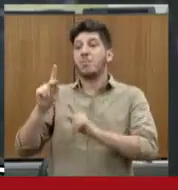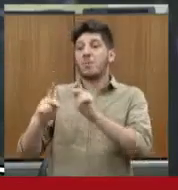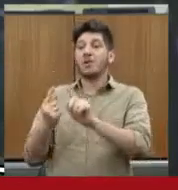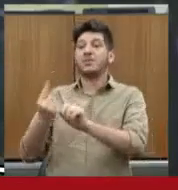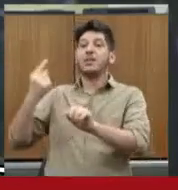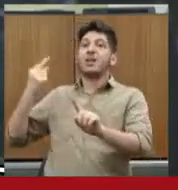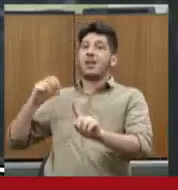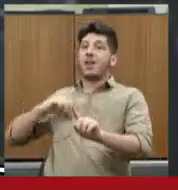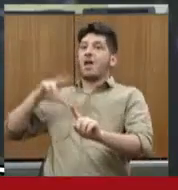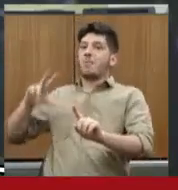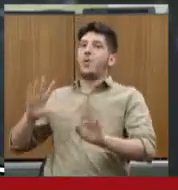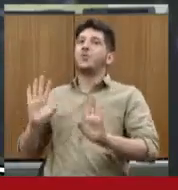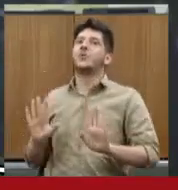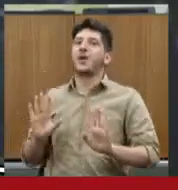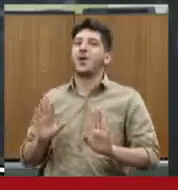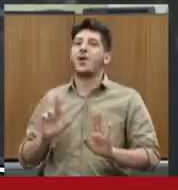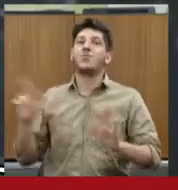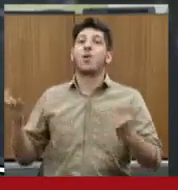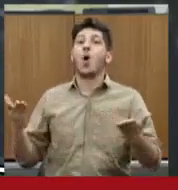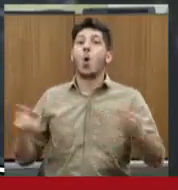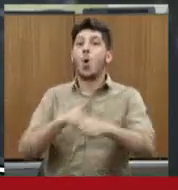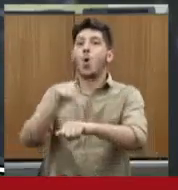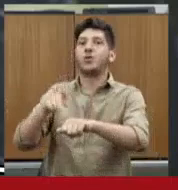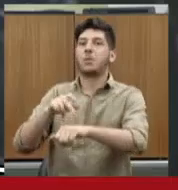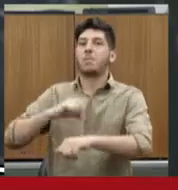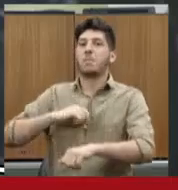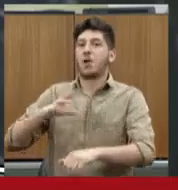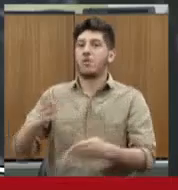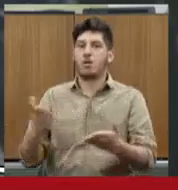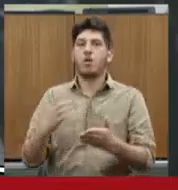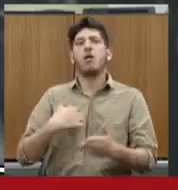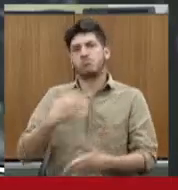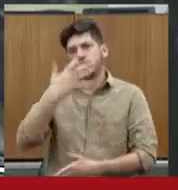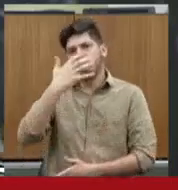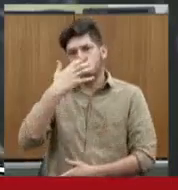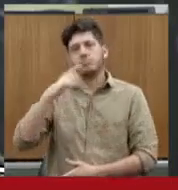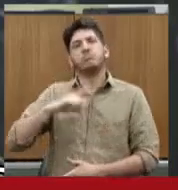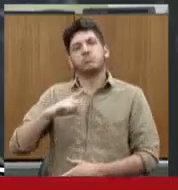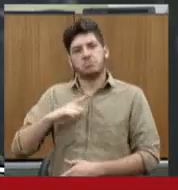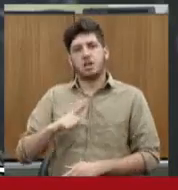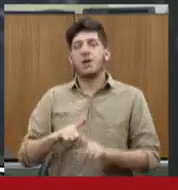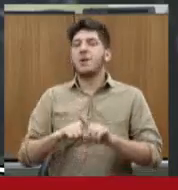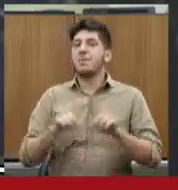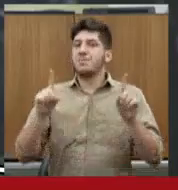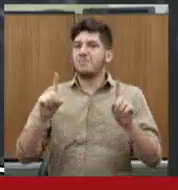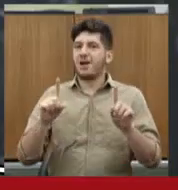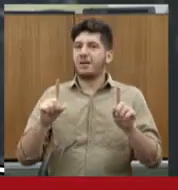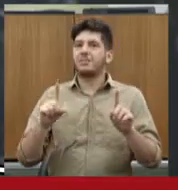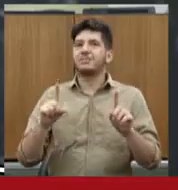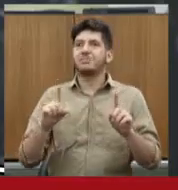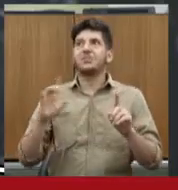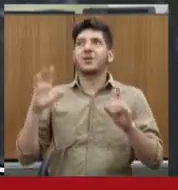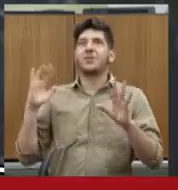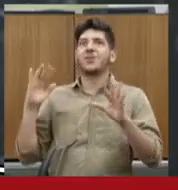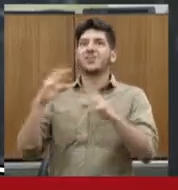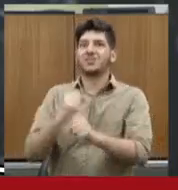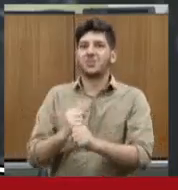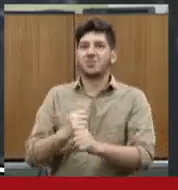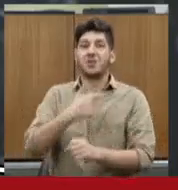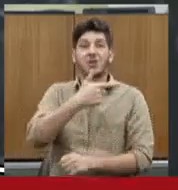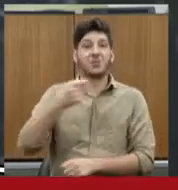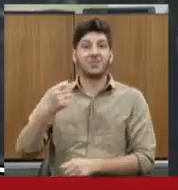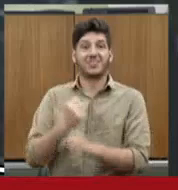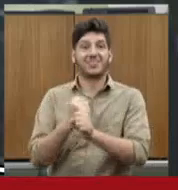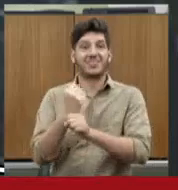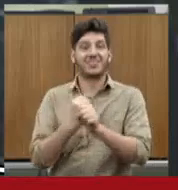tempo. Tá? Não da nação portuguesa, a quem temos muito apreço. Mas, comemorando 200 anos